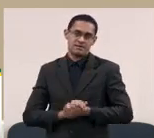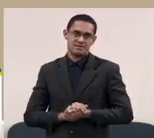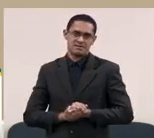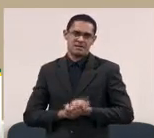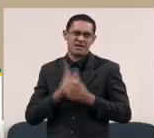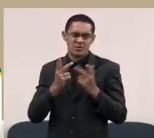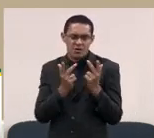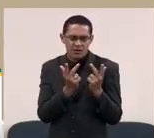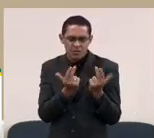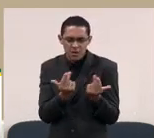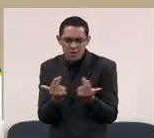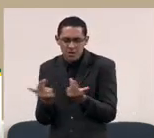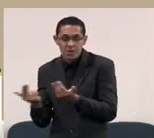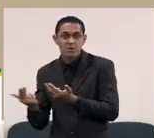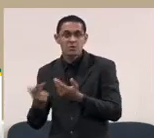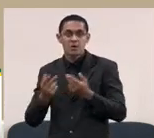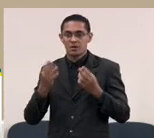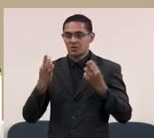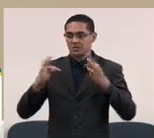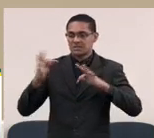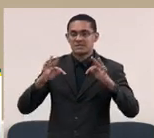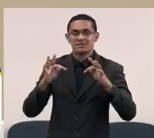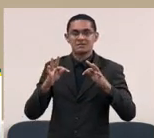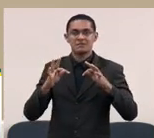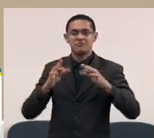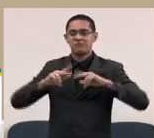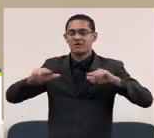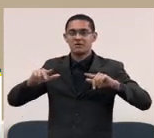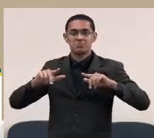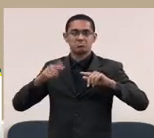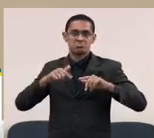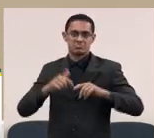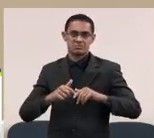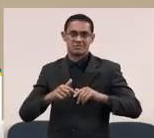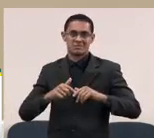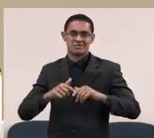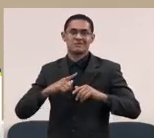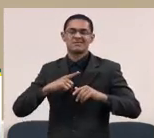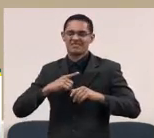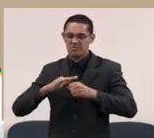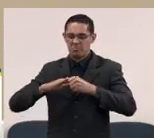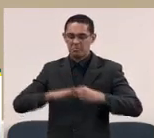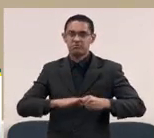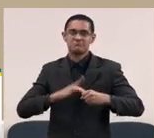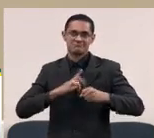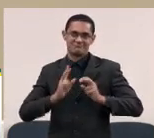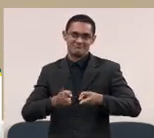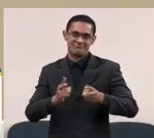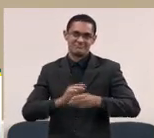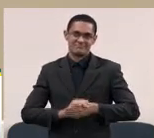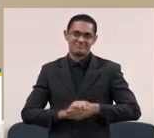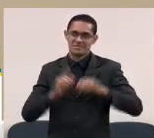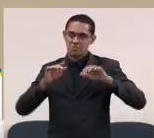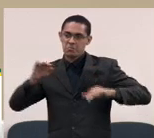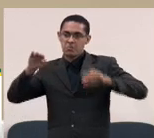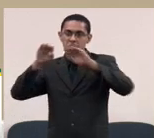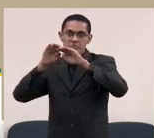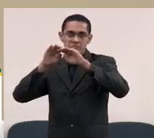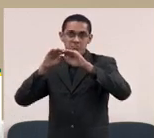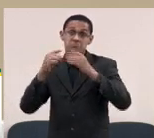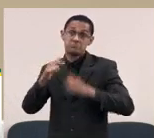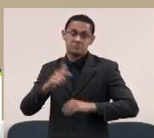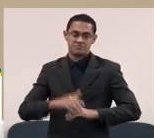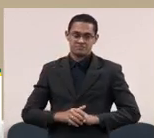repetitiva, que não instiga a crítica e, consequentemente, não instiga a mudança em função disso. As práticas